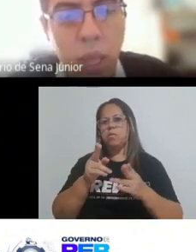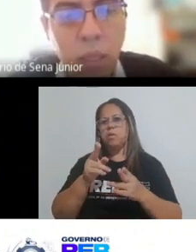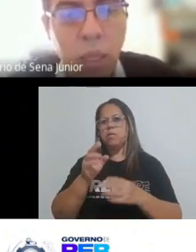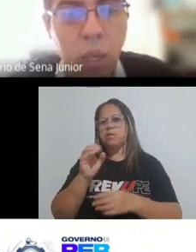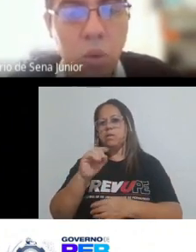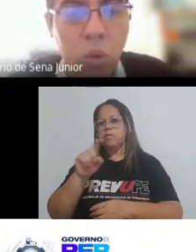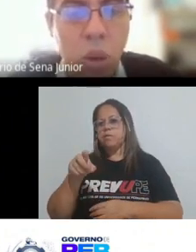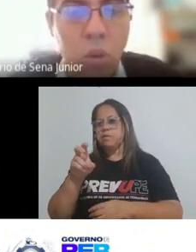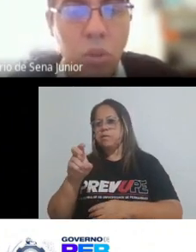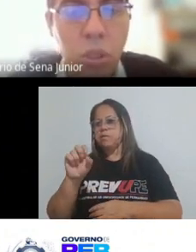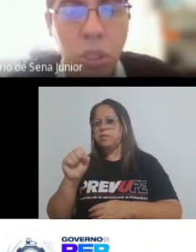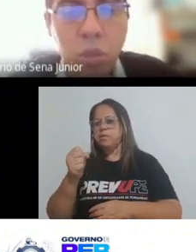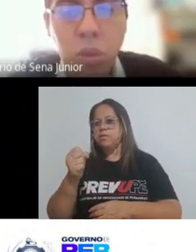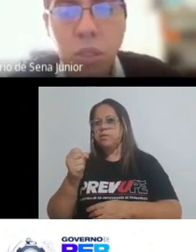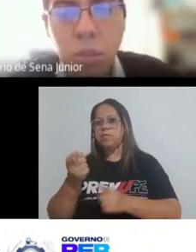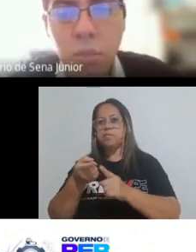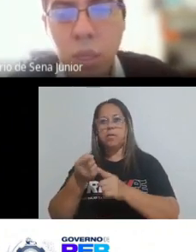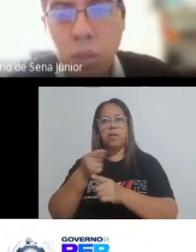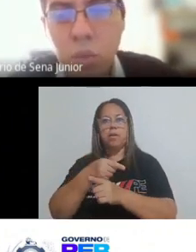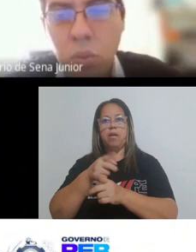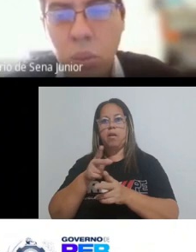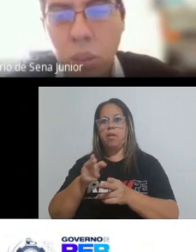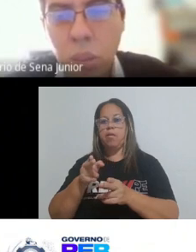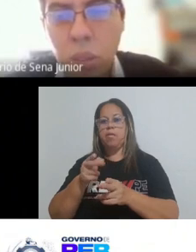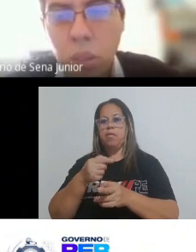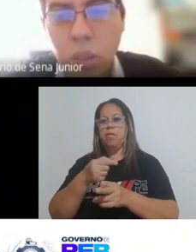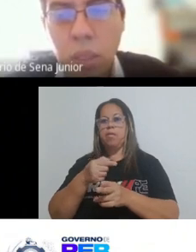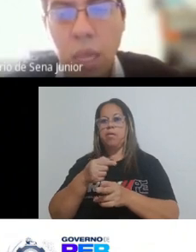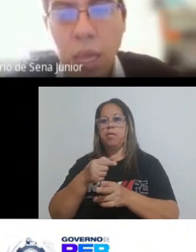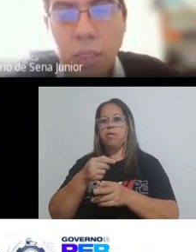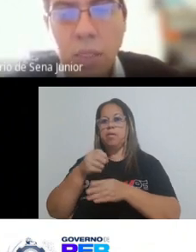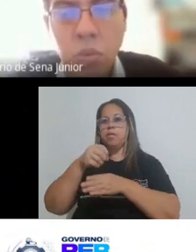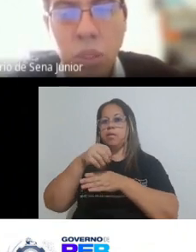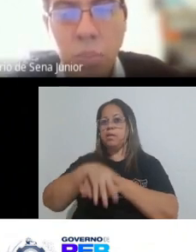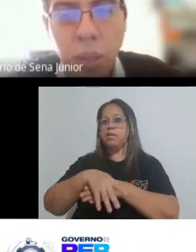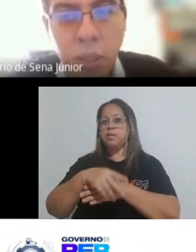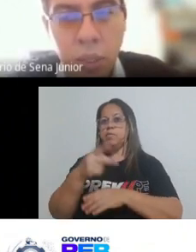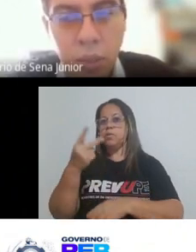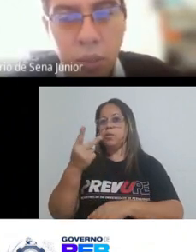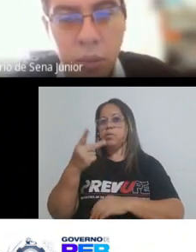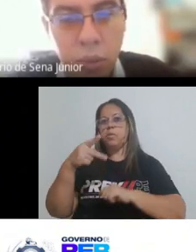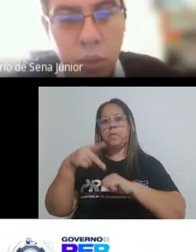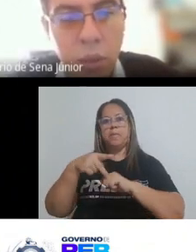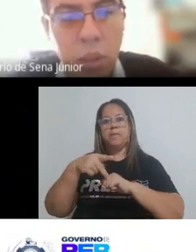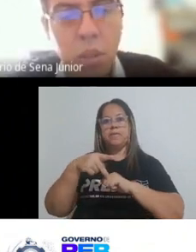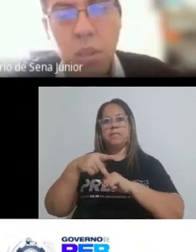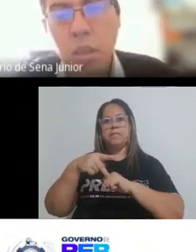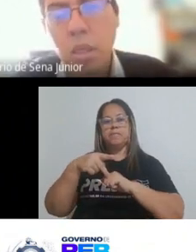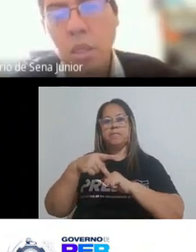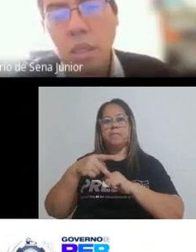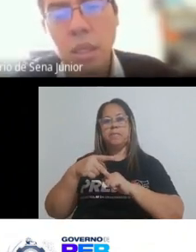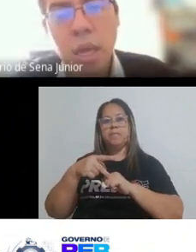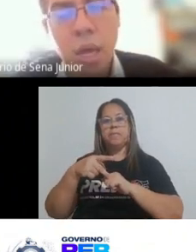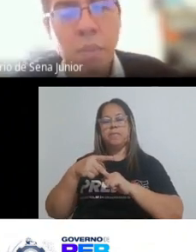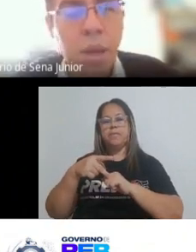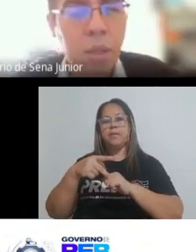é anterior ao instante do lançamento da segunda pedra que se dá a partir